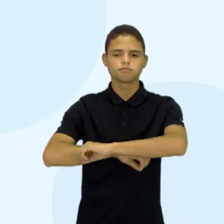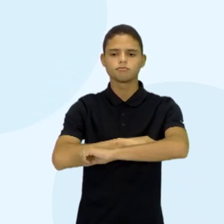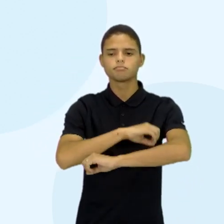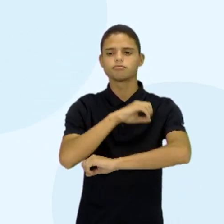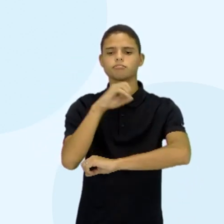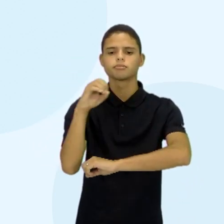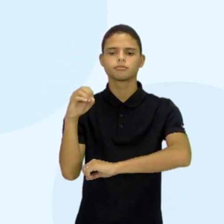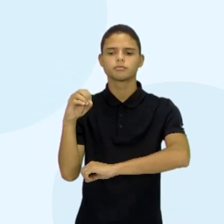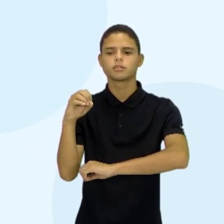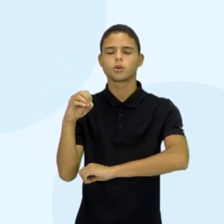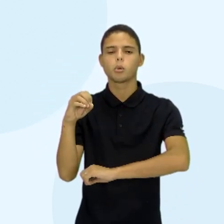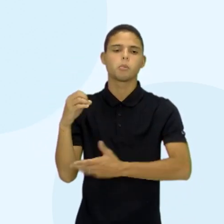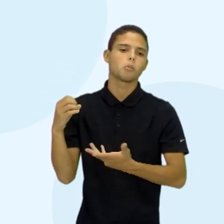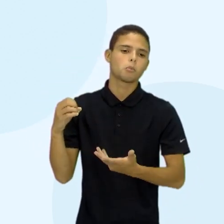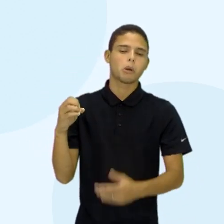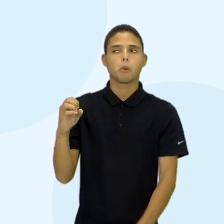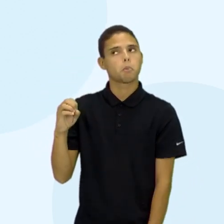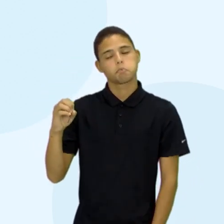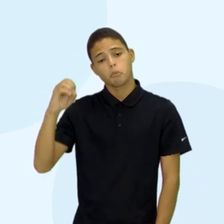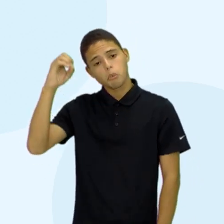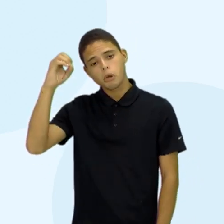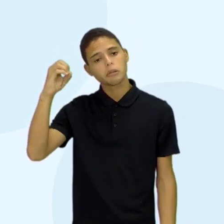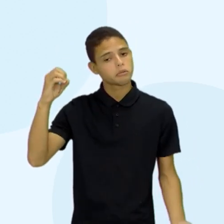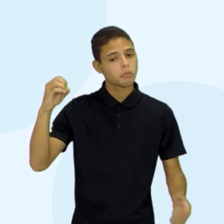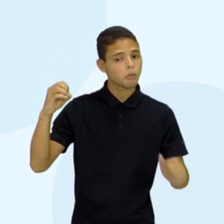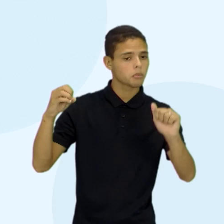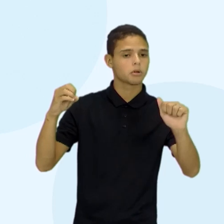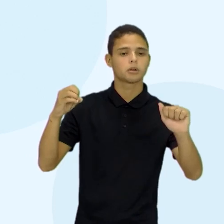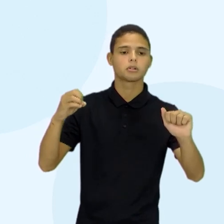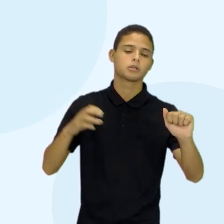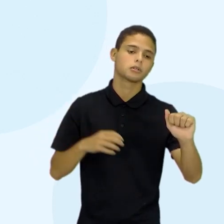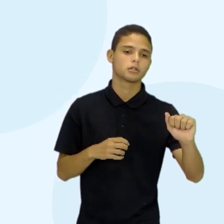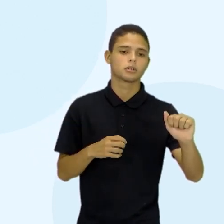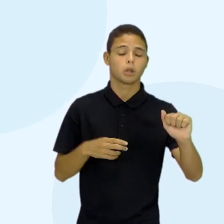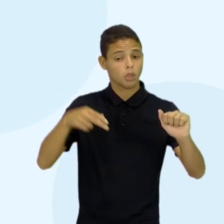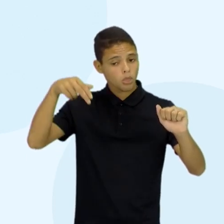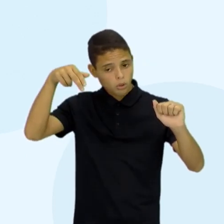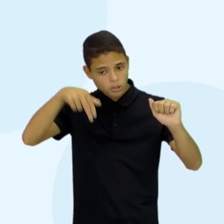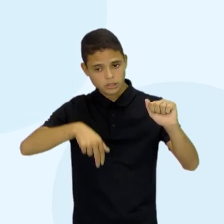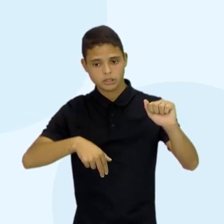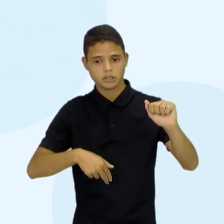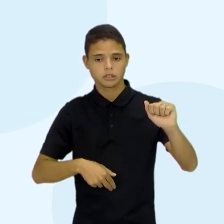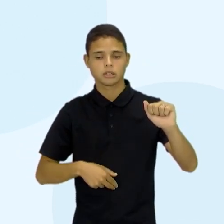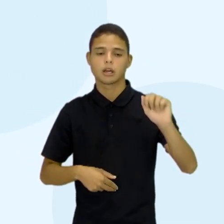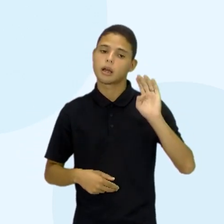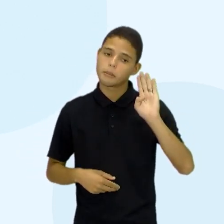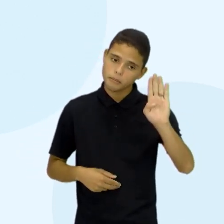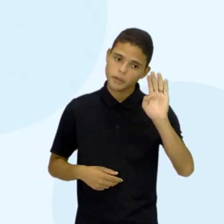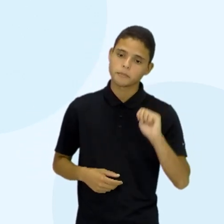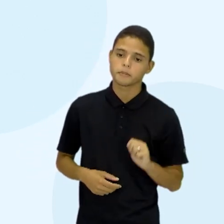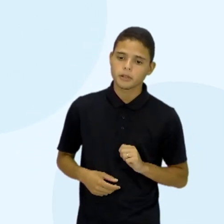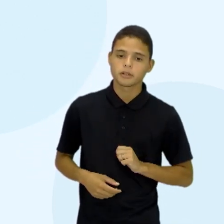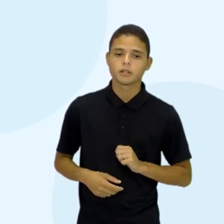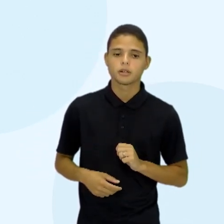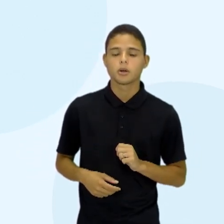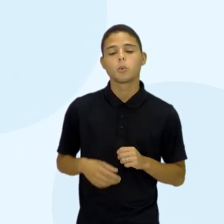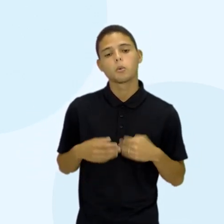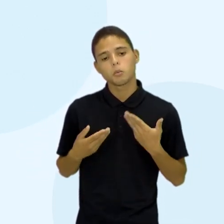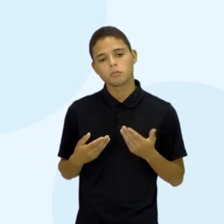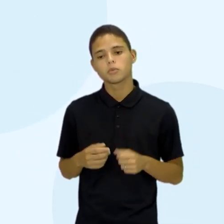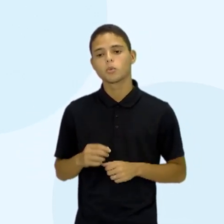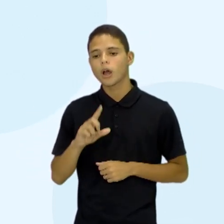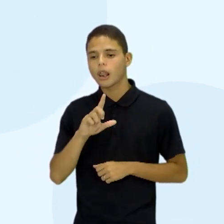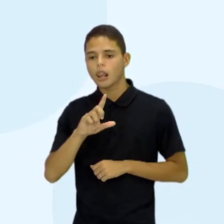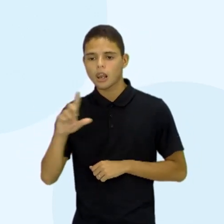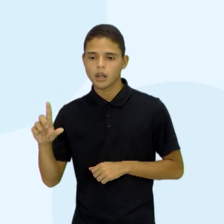Oi Siri a oeste se você acha que o s respondia seria benorte aí você responde b e se você